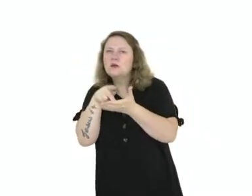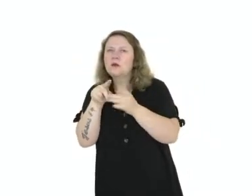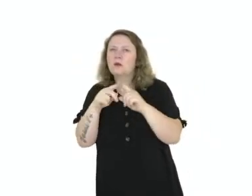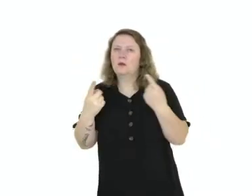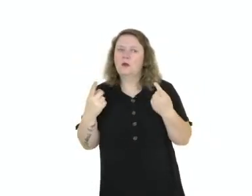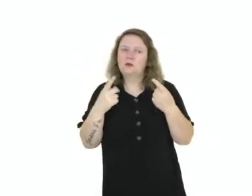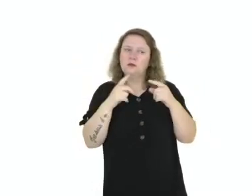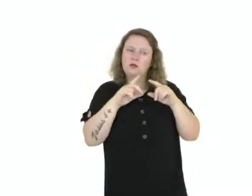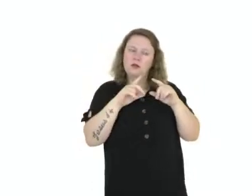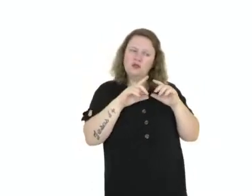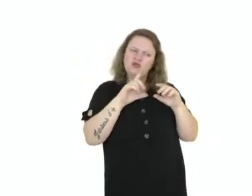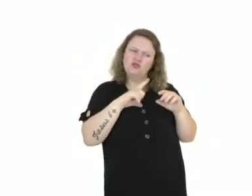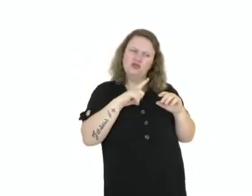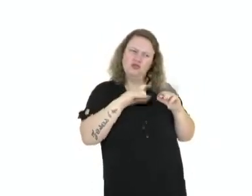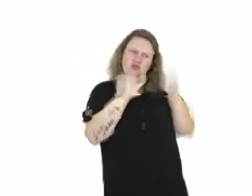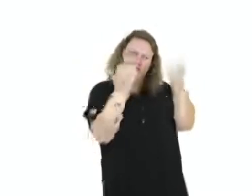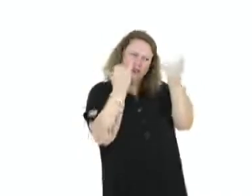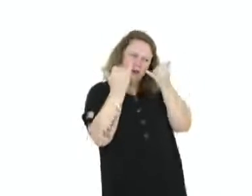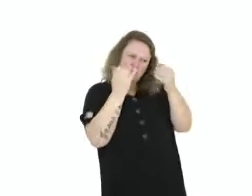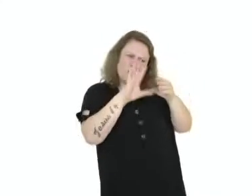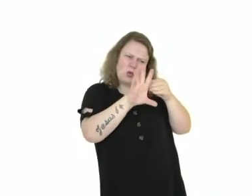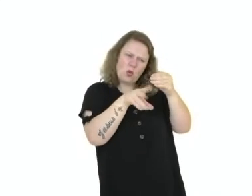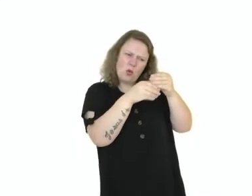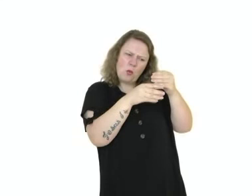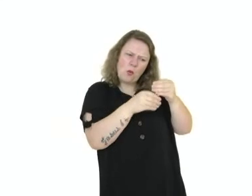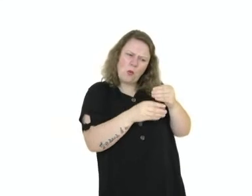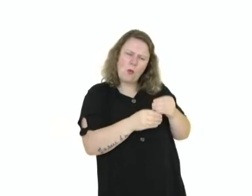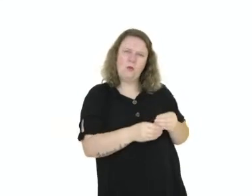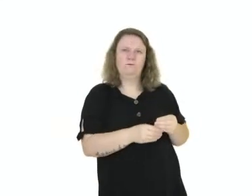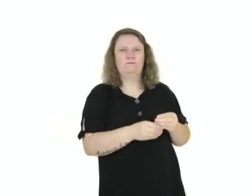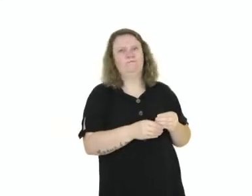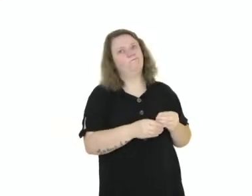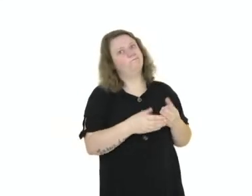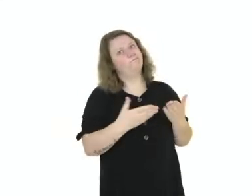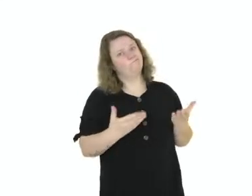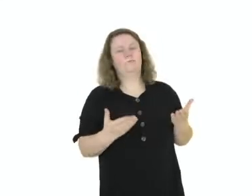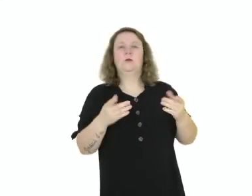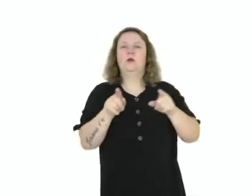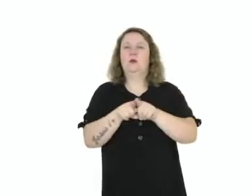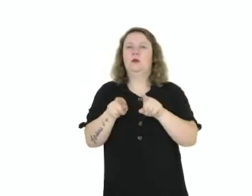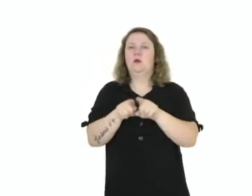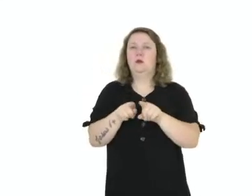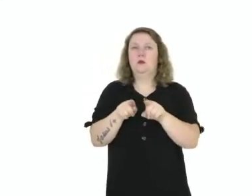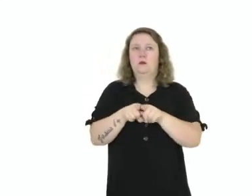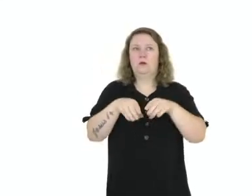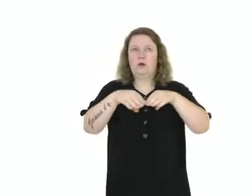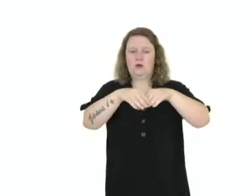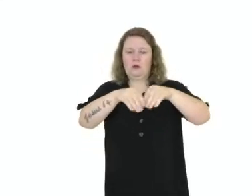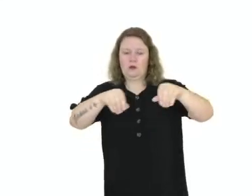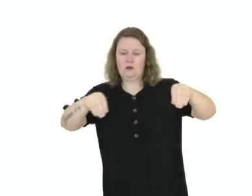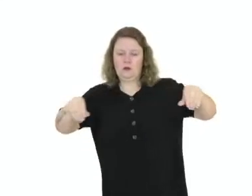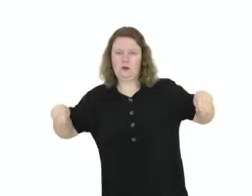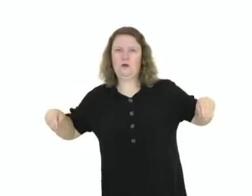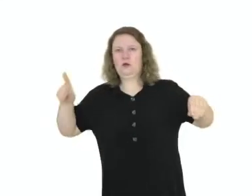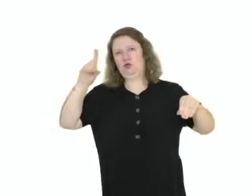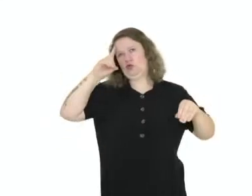falsamente atribuídas a um pesquisador da instituição. Uma sobre o terraplanismo, difícil